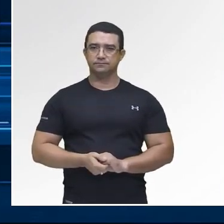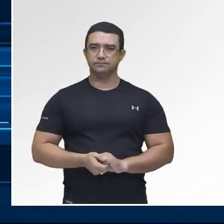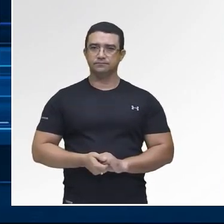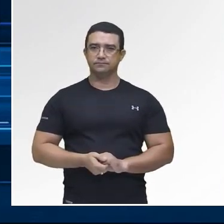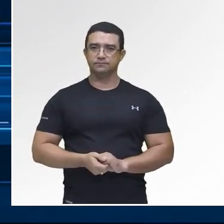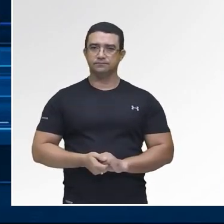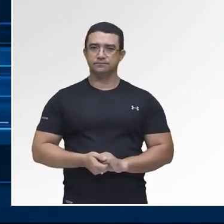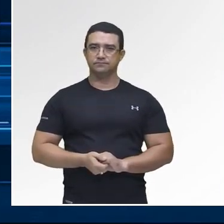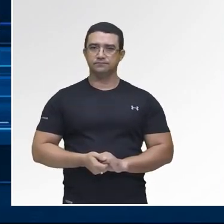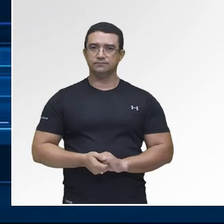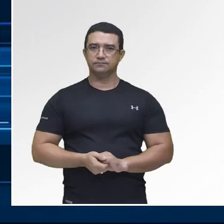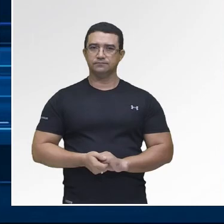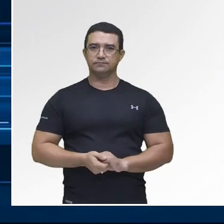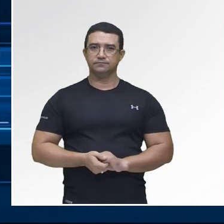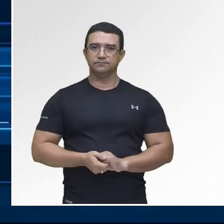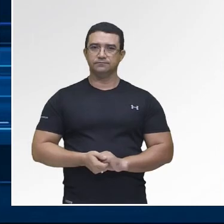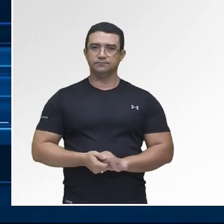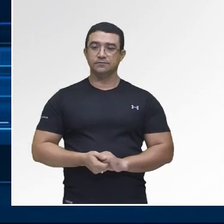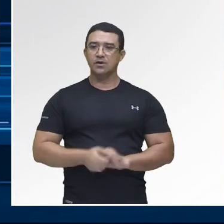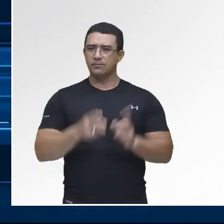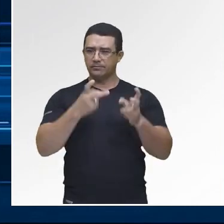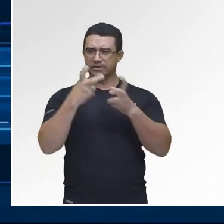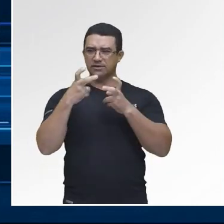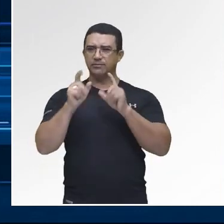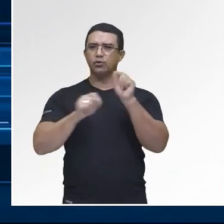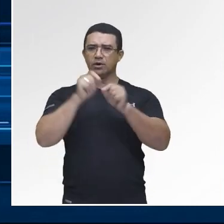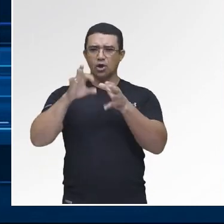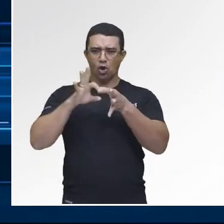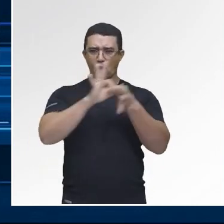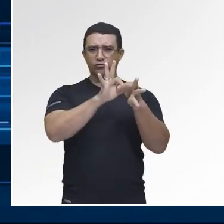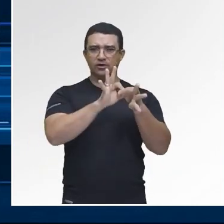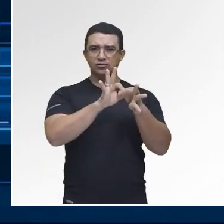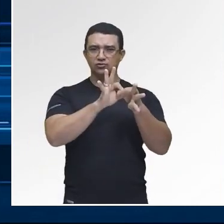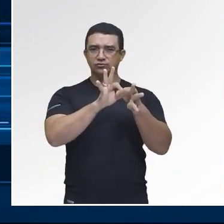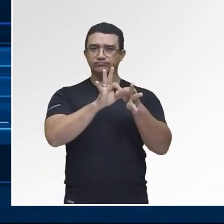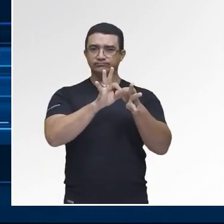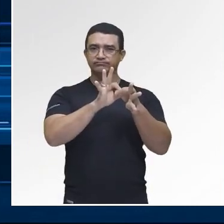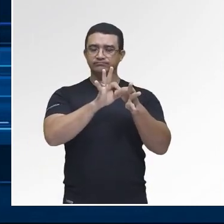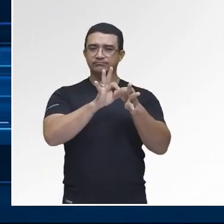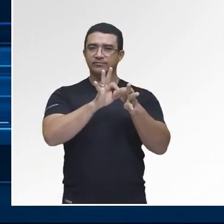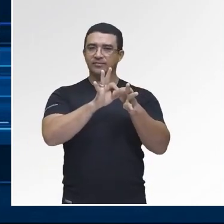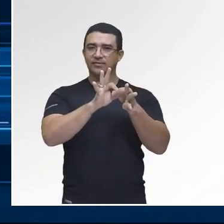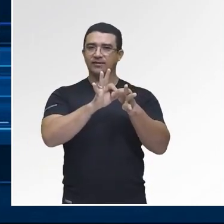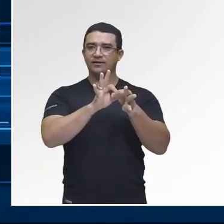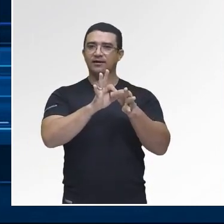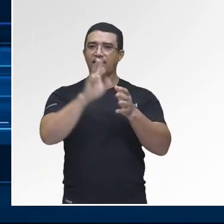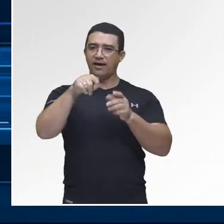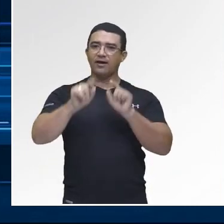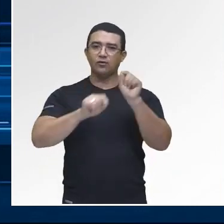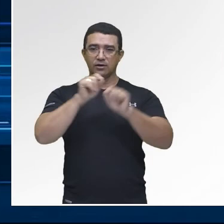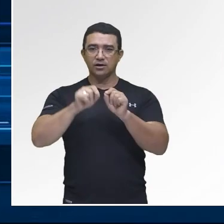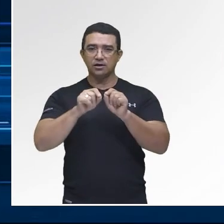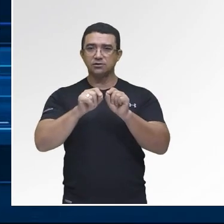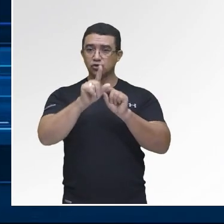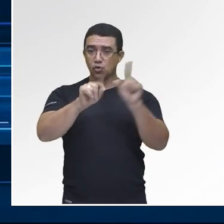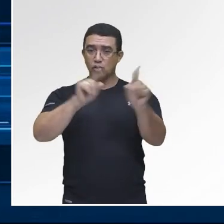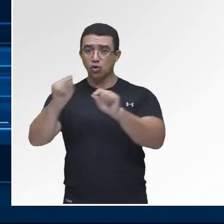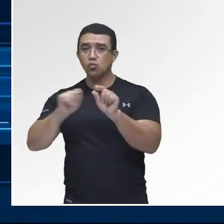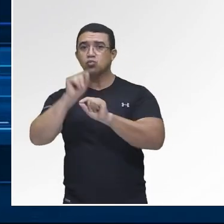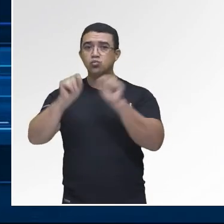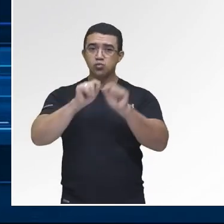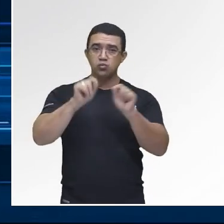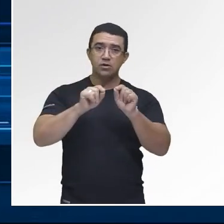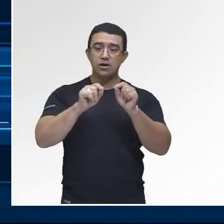She hasn't called him. Repare que nesse contexto aqui foi, né, preferido utilizar